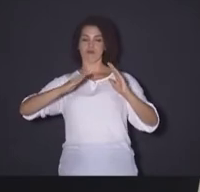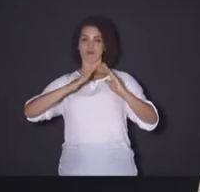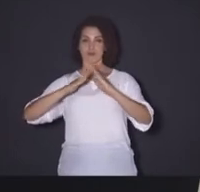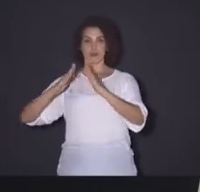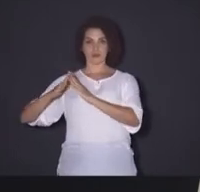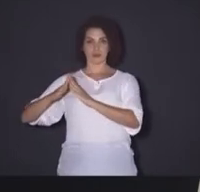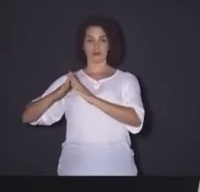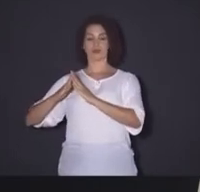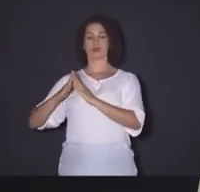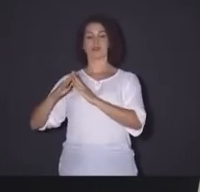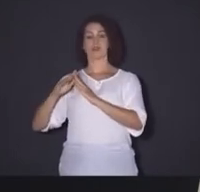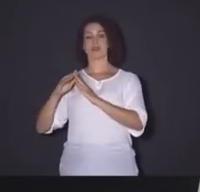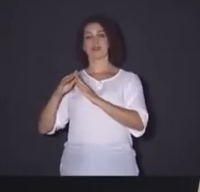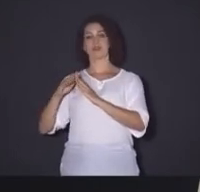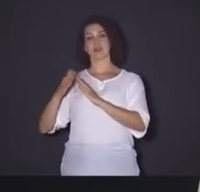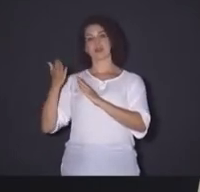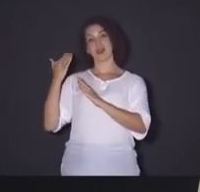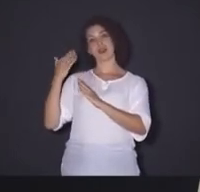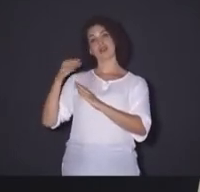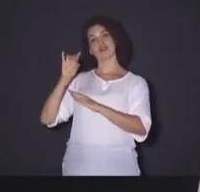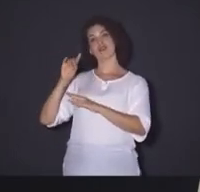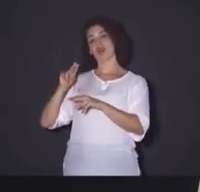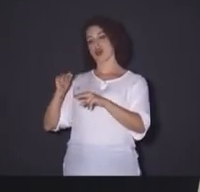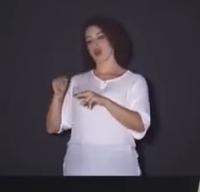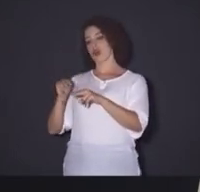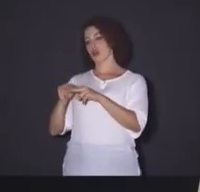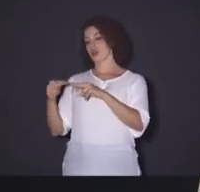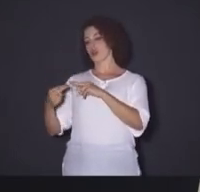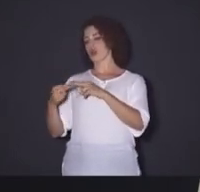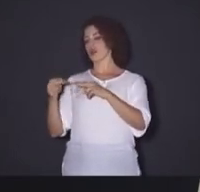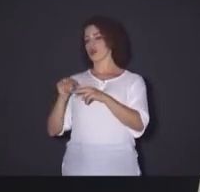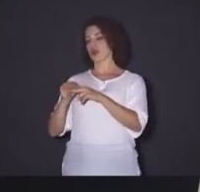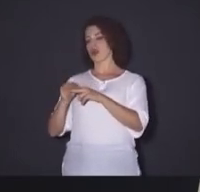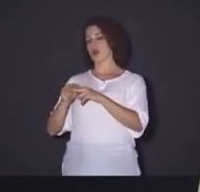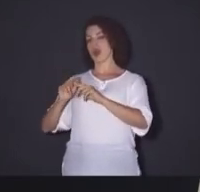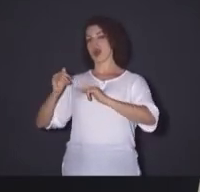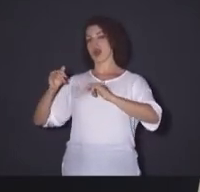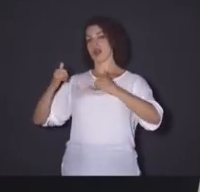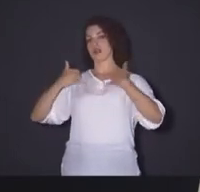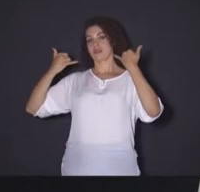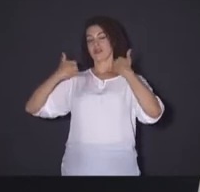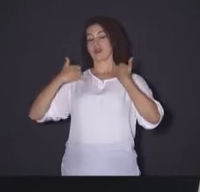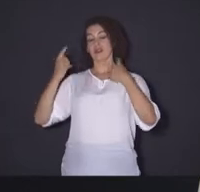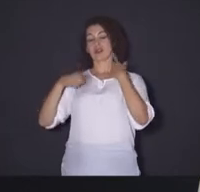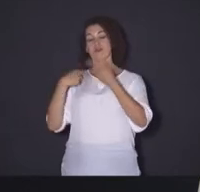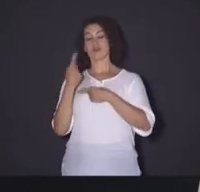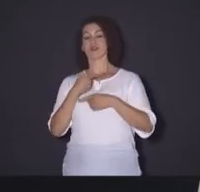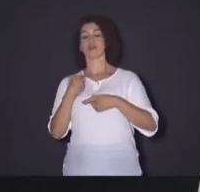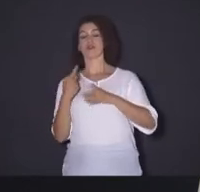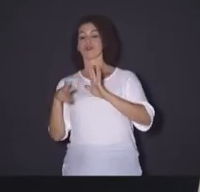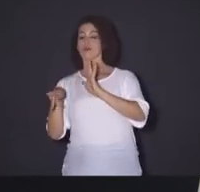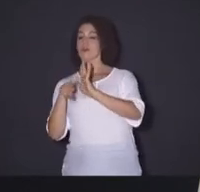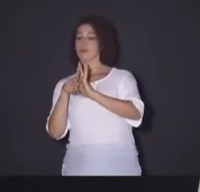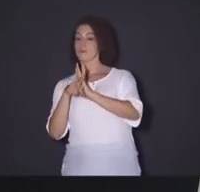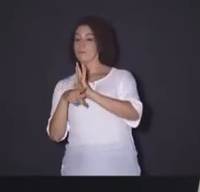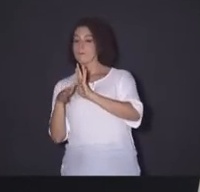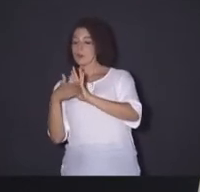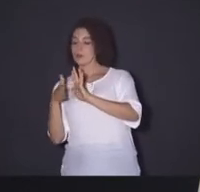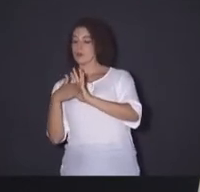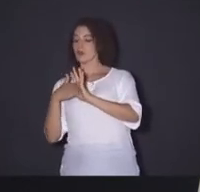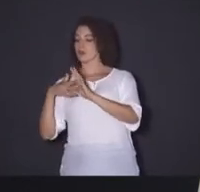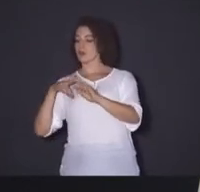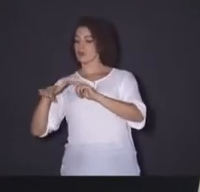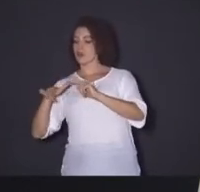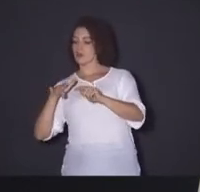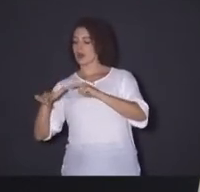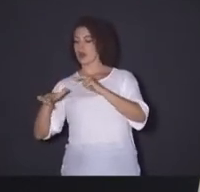e a gente só tinha dominó lá e aniversário. E quando a gente chegou com a proposta de trabalho da Loca de Teatro, com o teatro